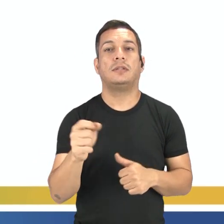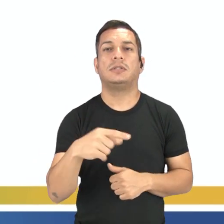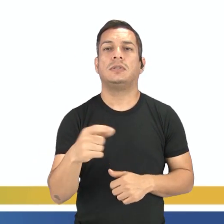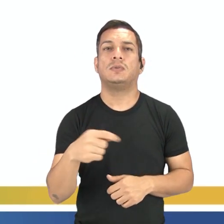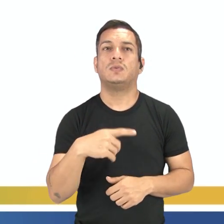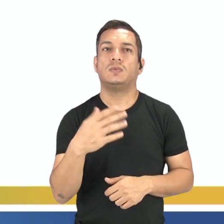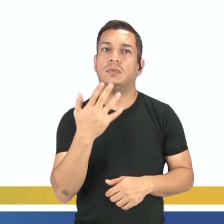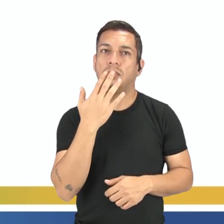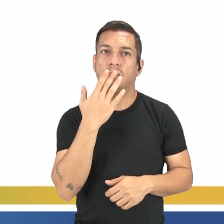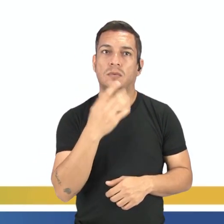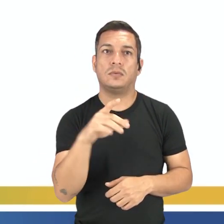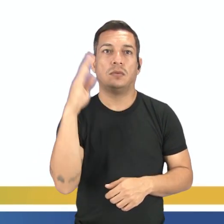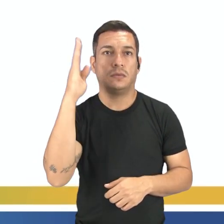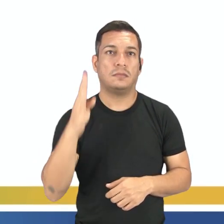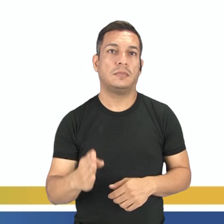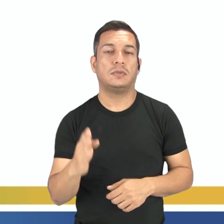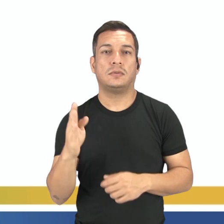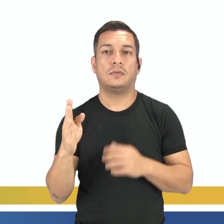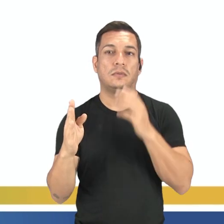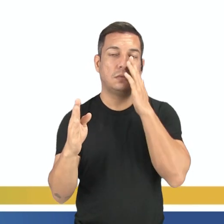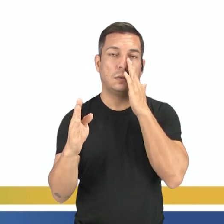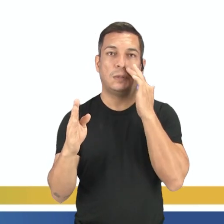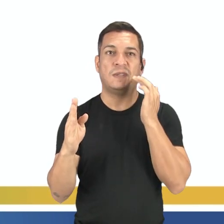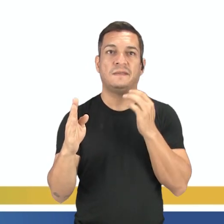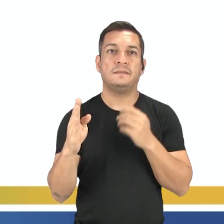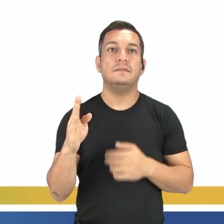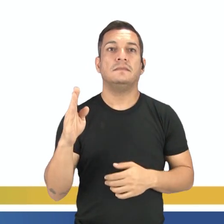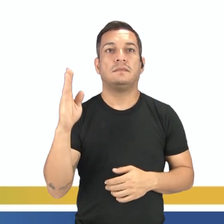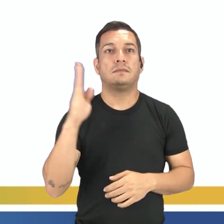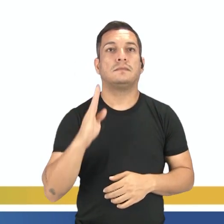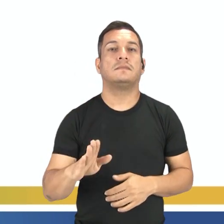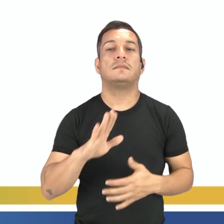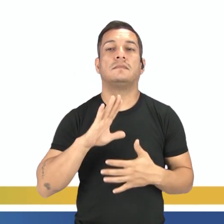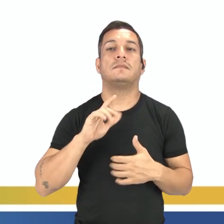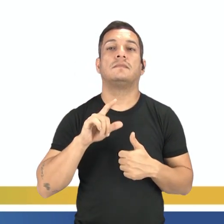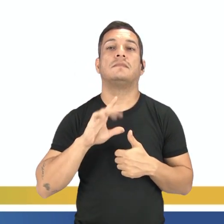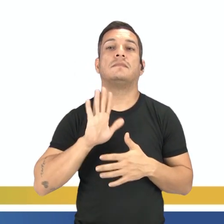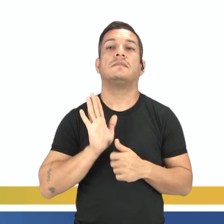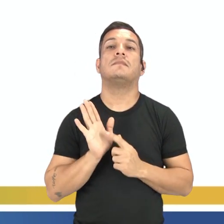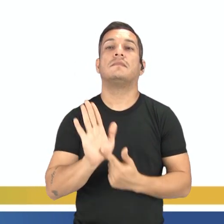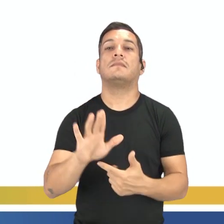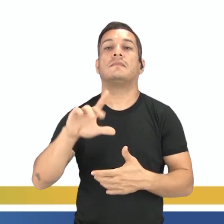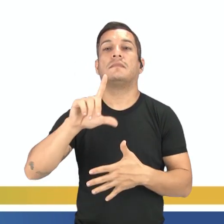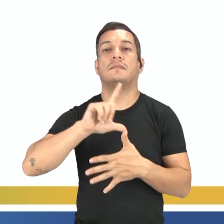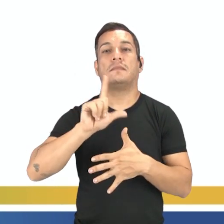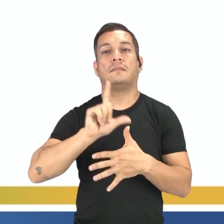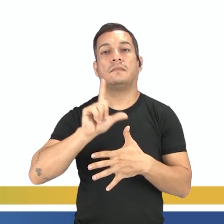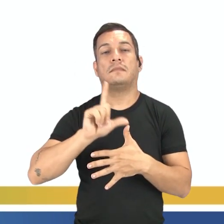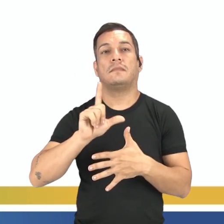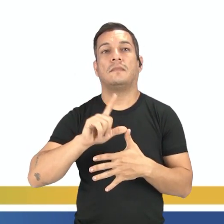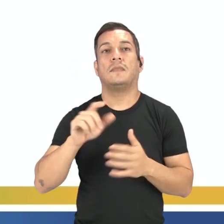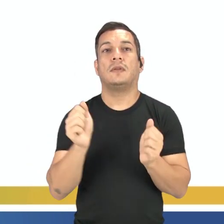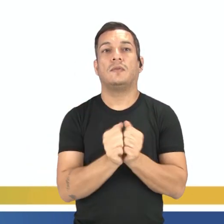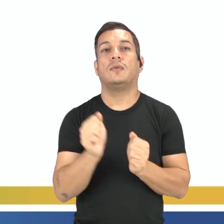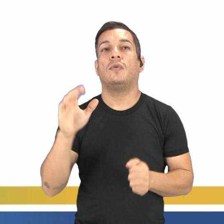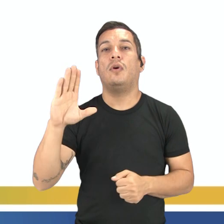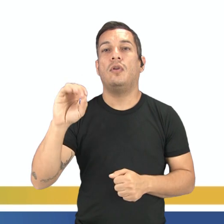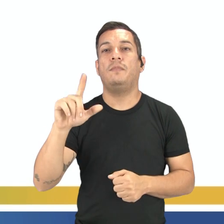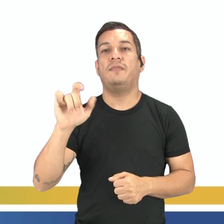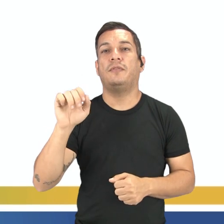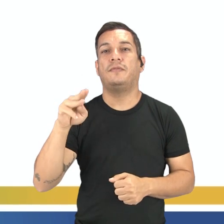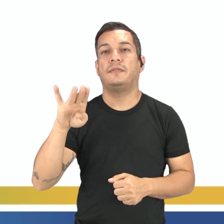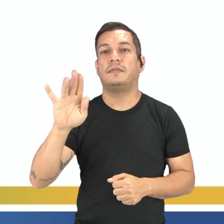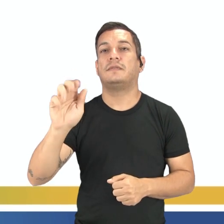aí a participação do Brasil representando a América Latina e Caribe, junto com a Colômbia.